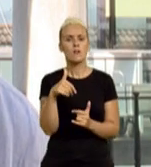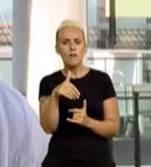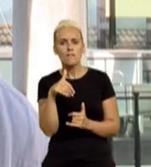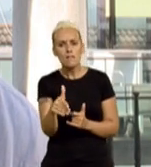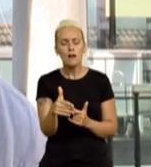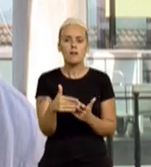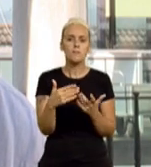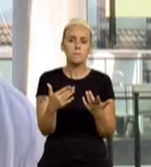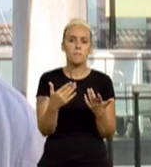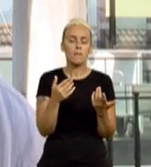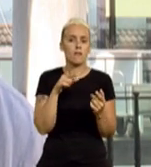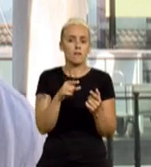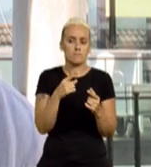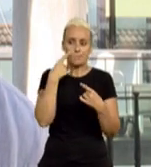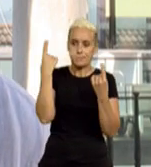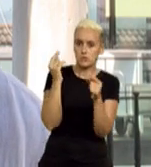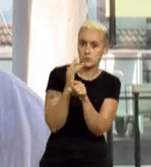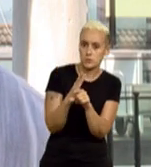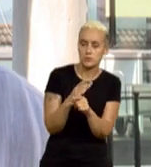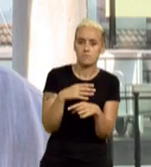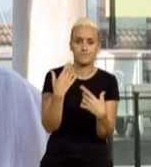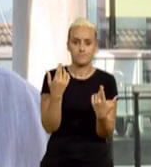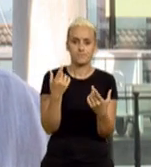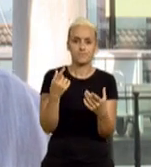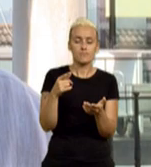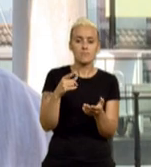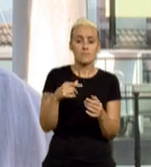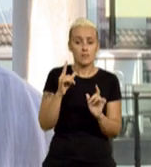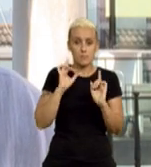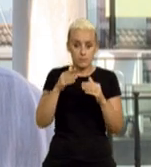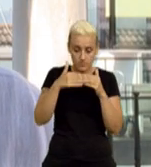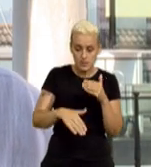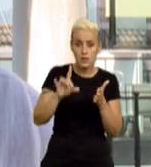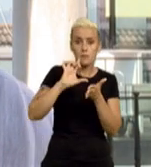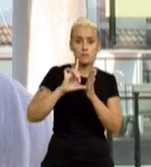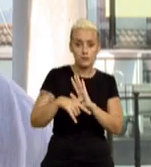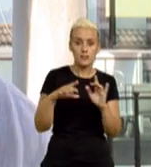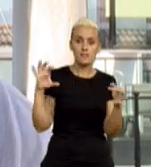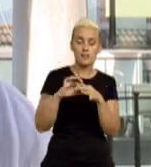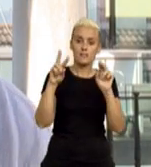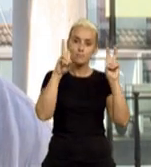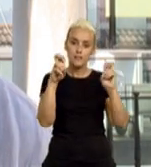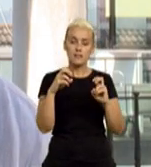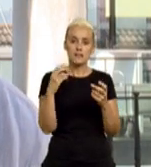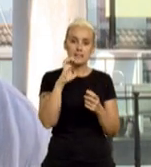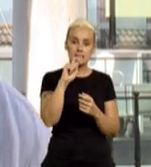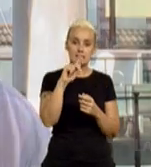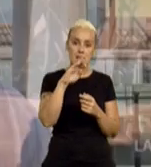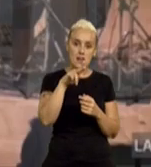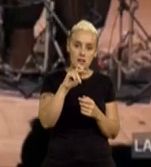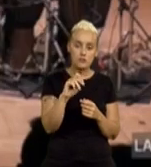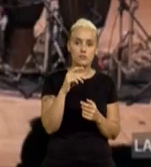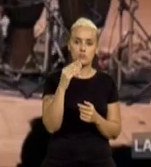a mais um disco, desta feita um disco que assinala o arranque do projeto Cena Jovem Jazz.pt.